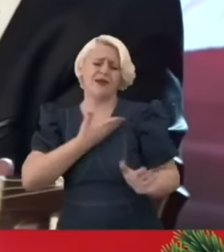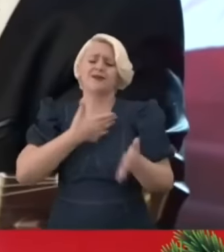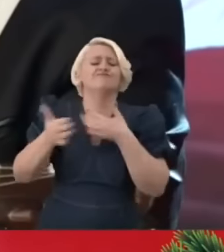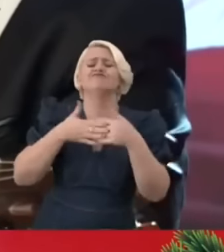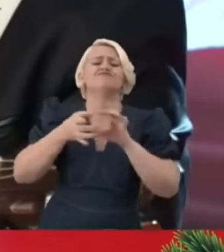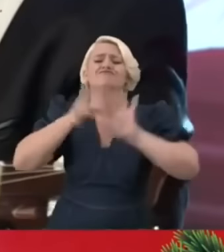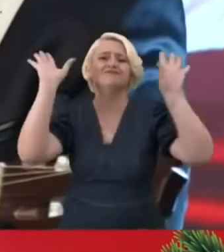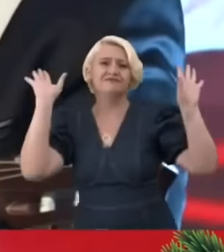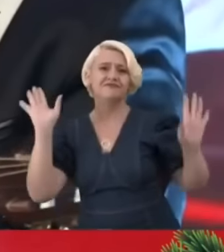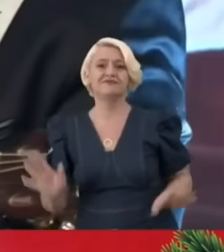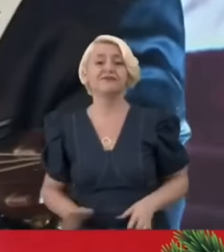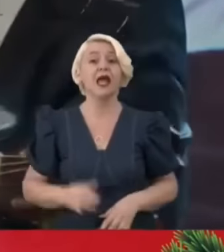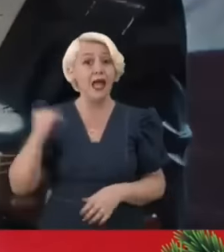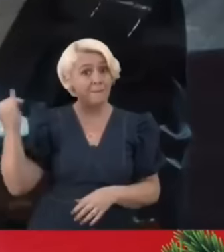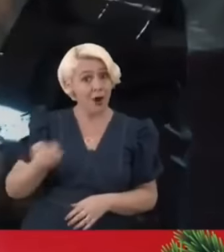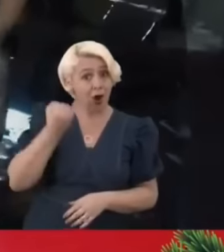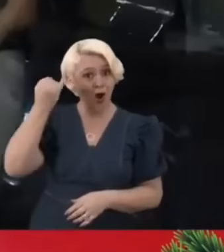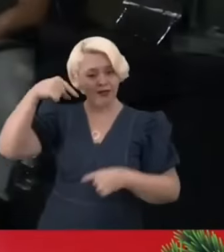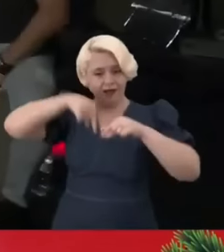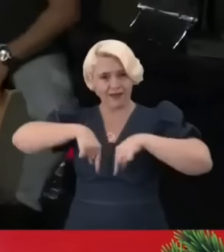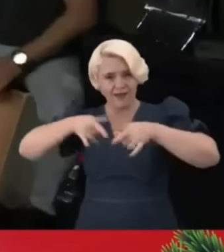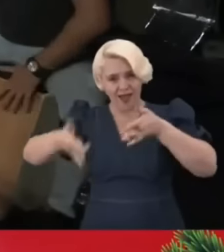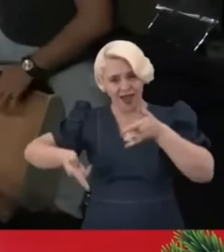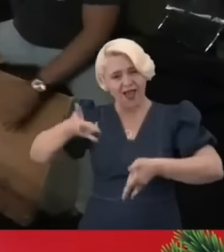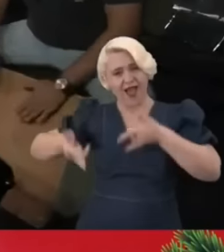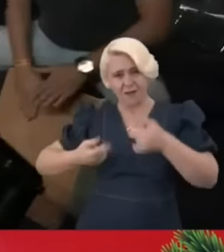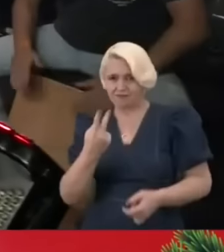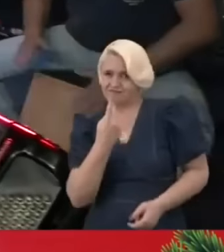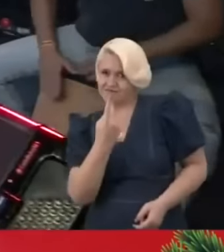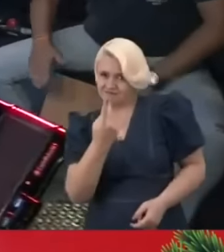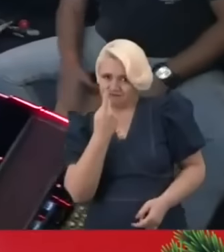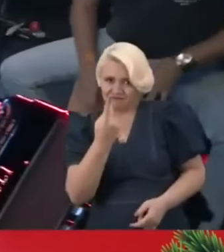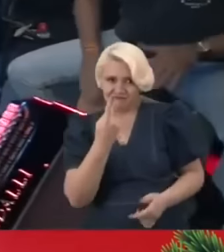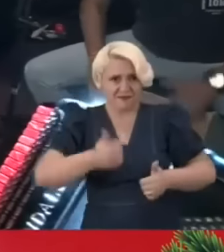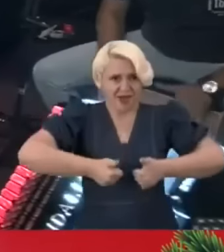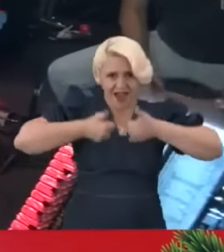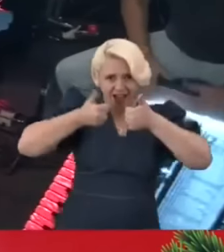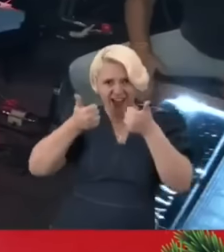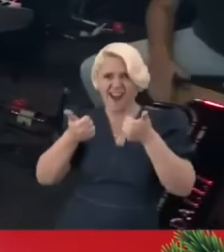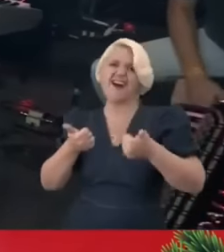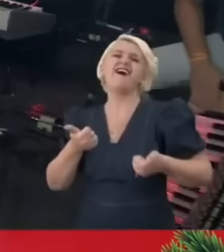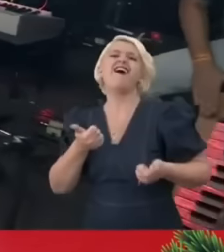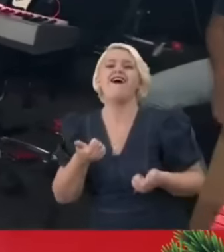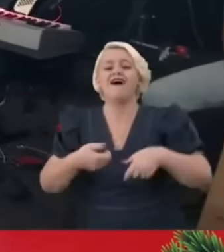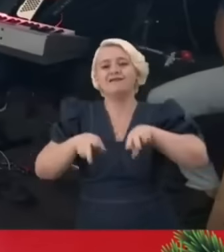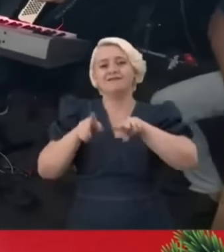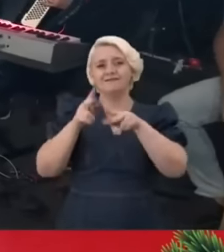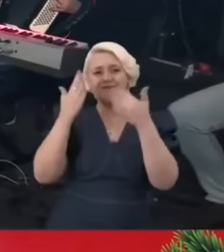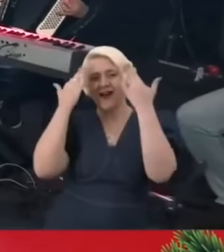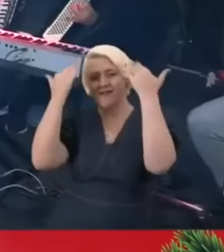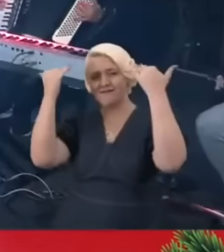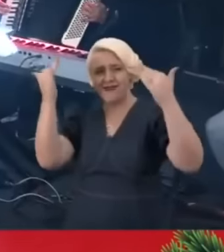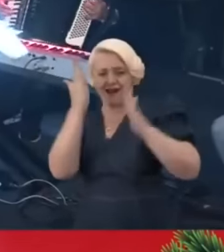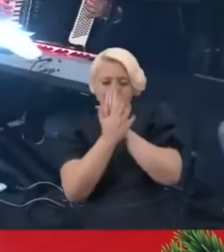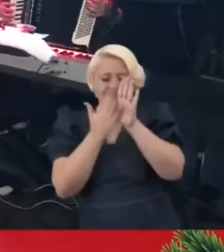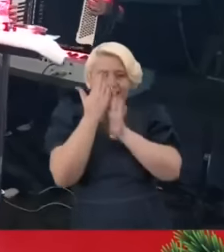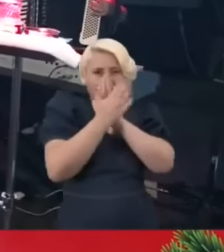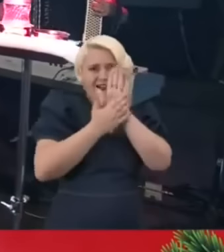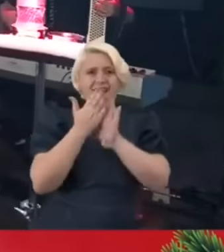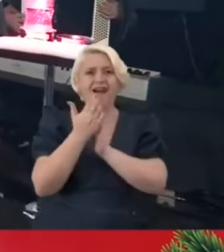O que vale é que aqui na cama sua melhor versão tá deitada comigo. Da porta pra